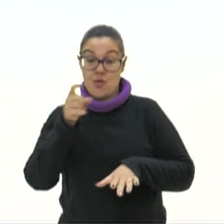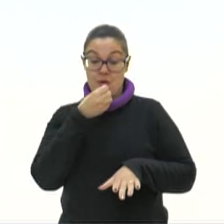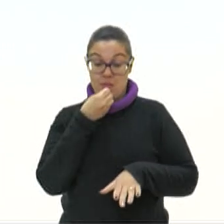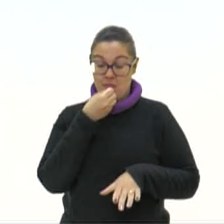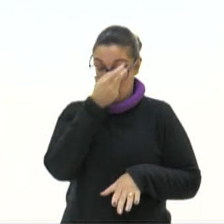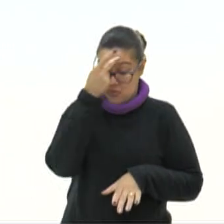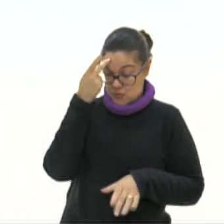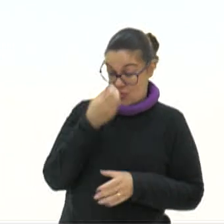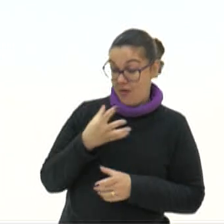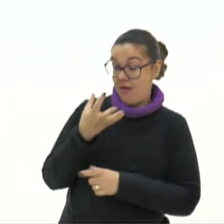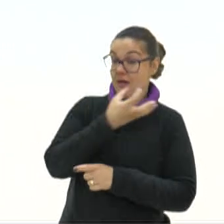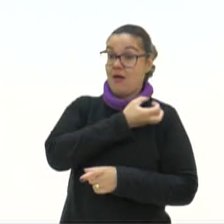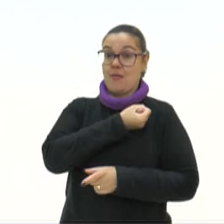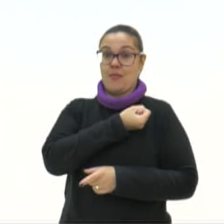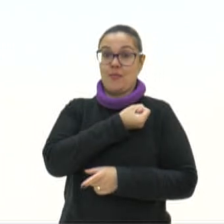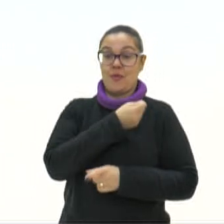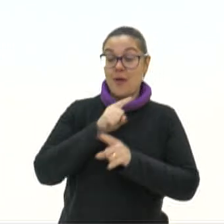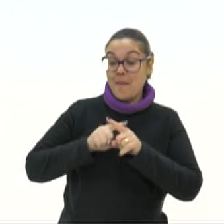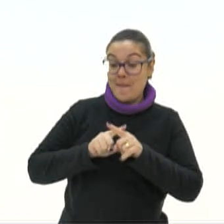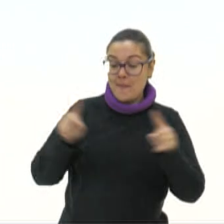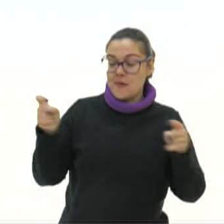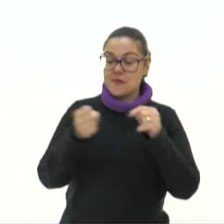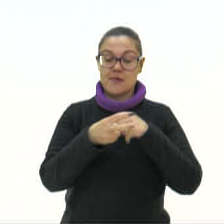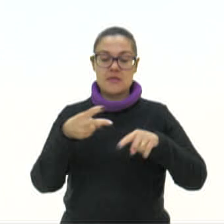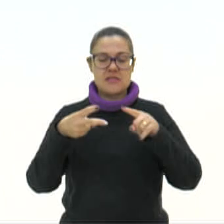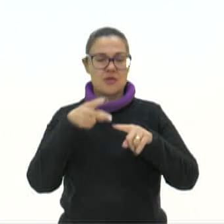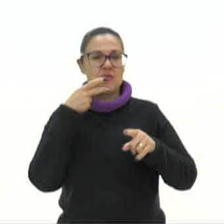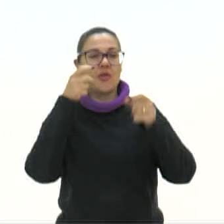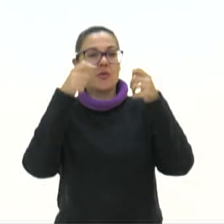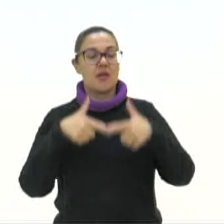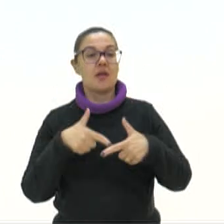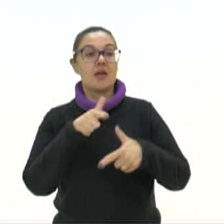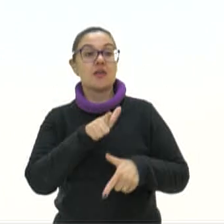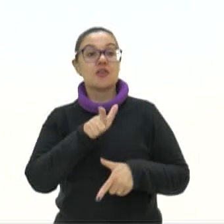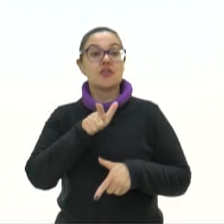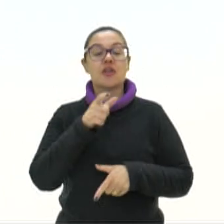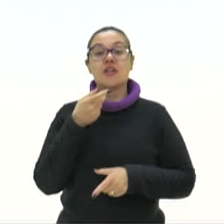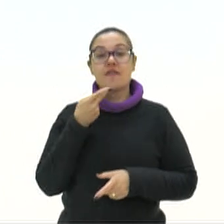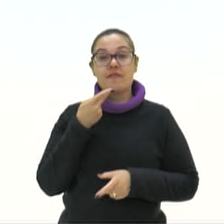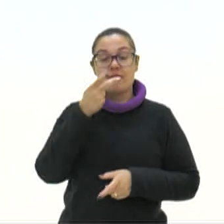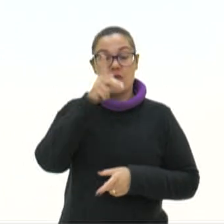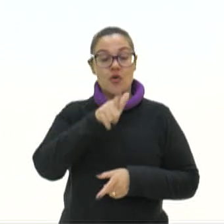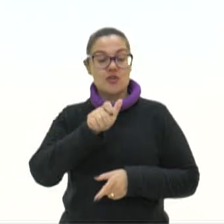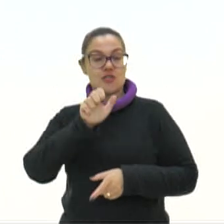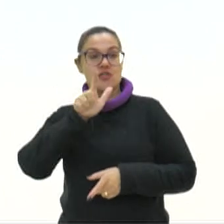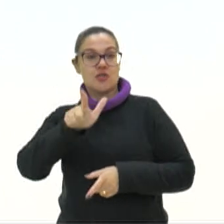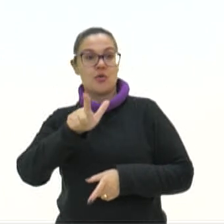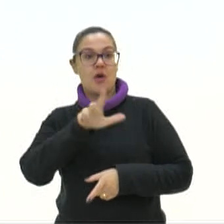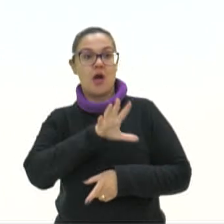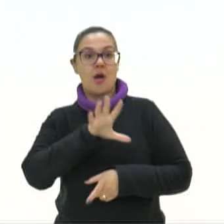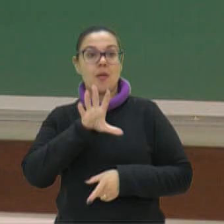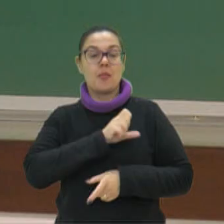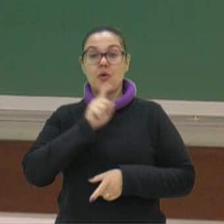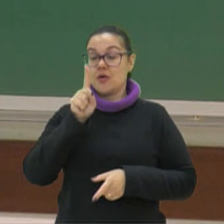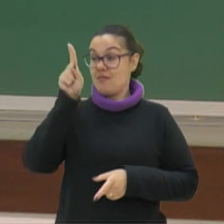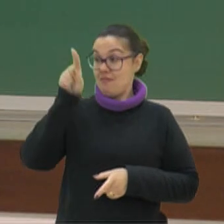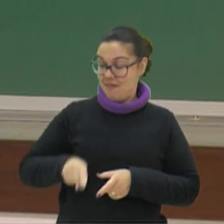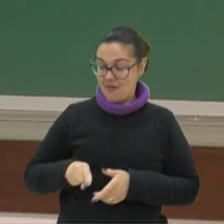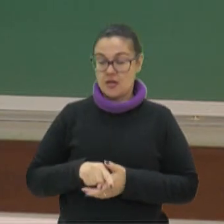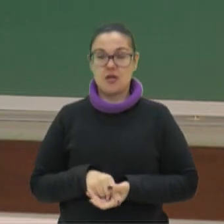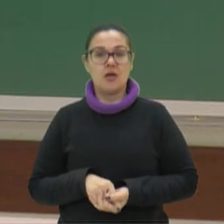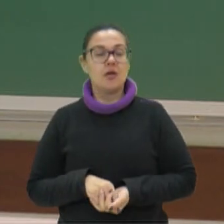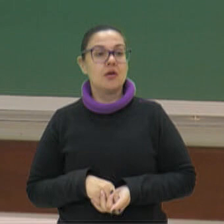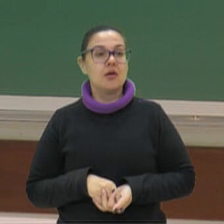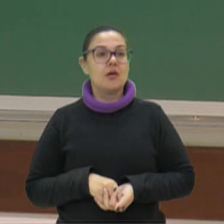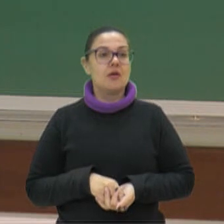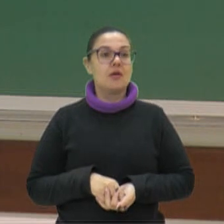do amor. Se nós olharmos ali a segunda alternativa, diz assim, disse Gilberto Gil que do amor ele não era. Só